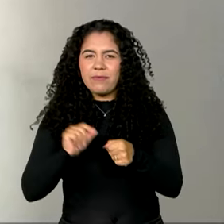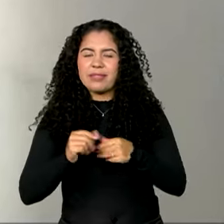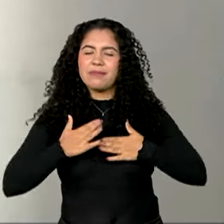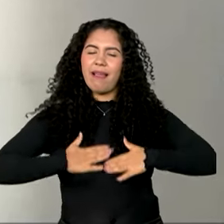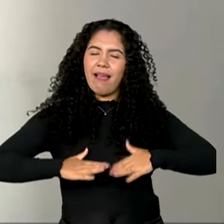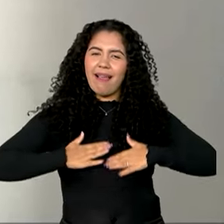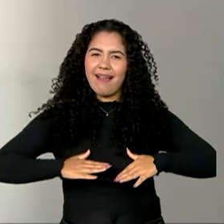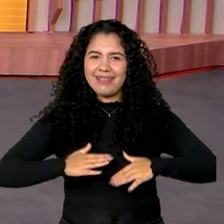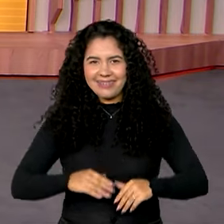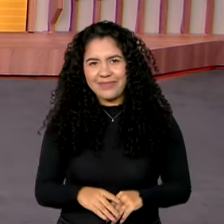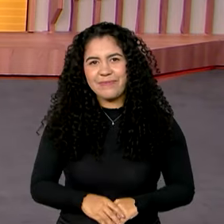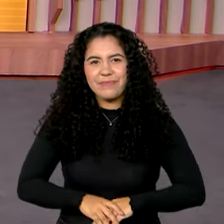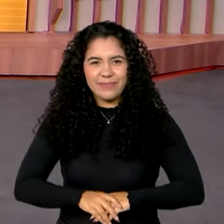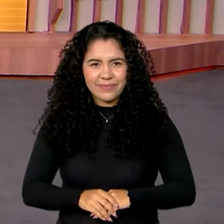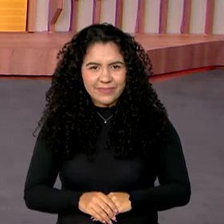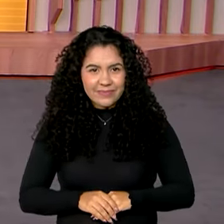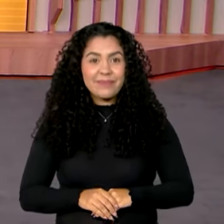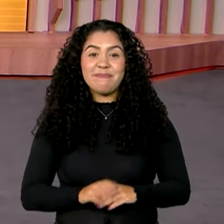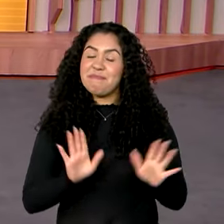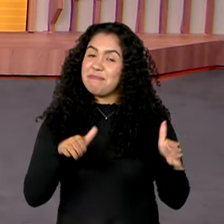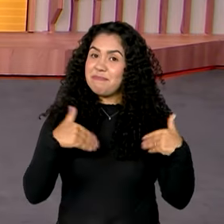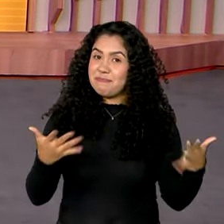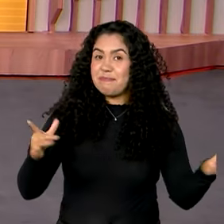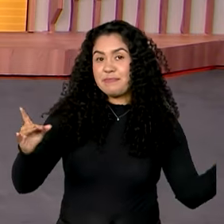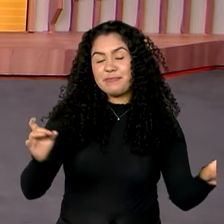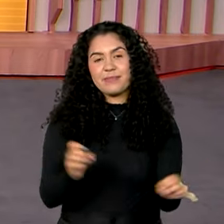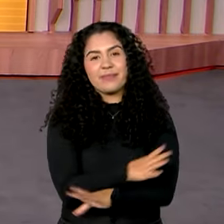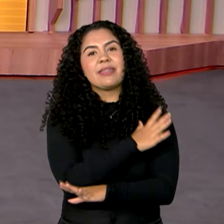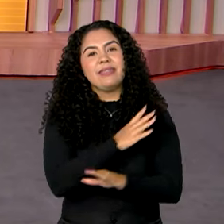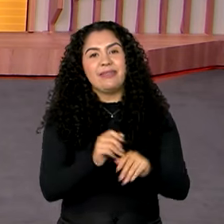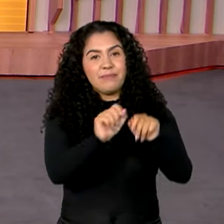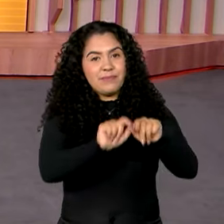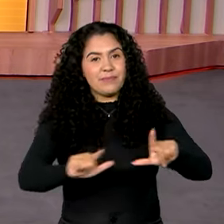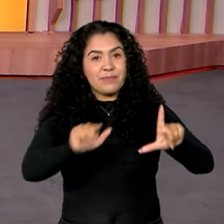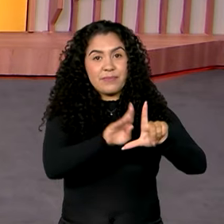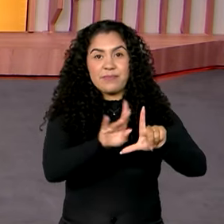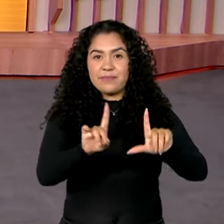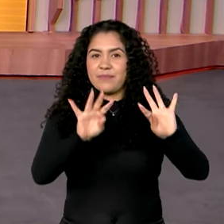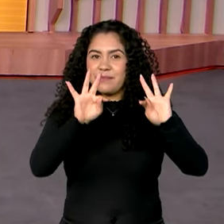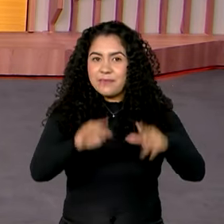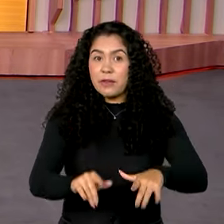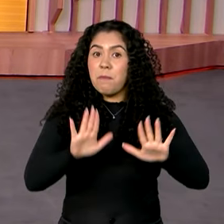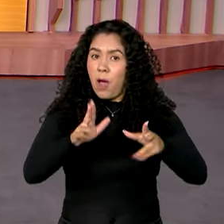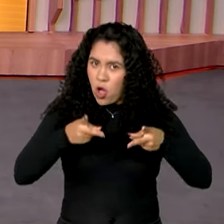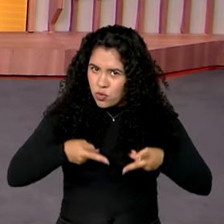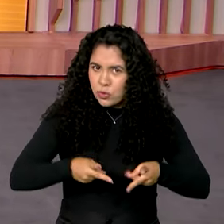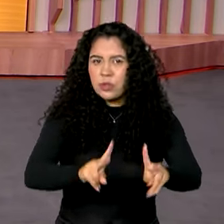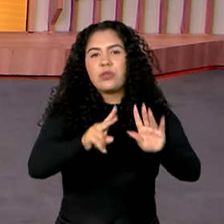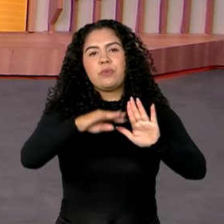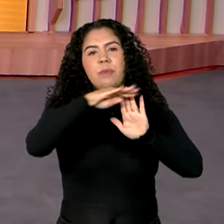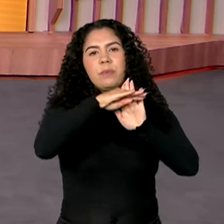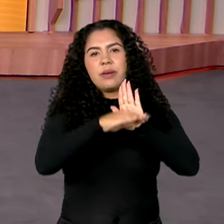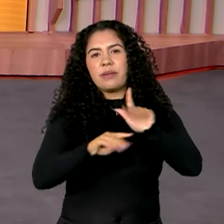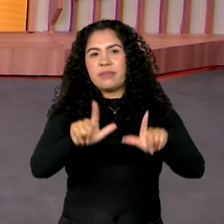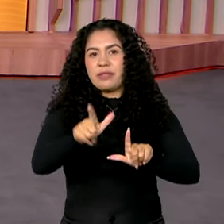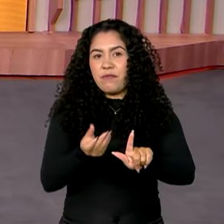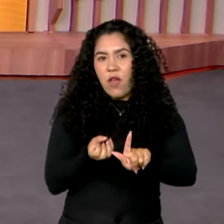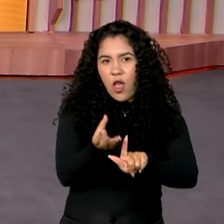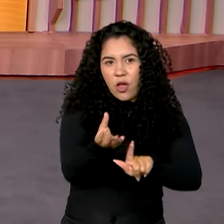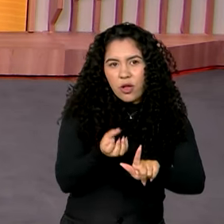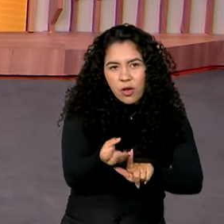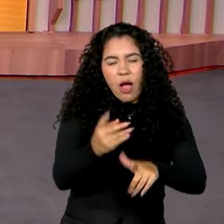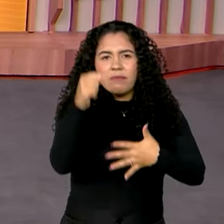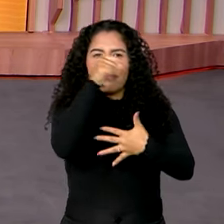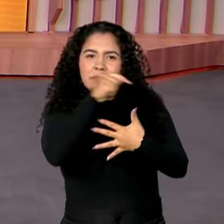tranquila para todo mundo. E é isso, o Brasil em Dia fica por aqui, mas o Canal Gov segue com a programação, mostrando todas